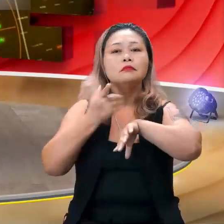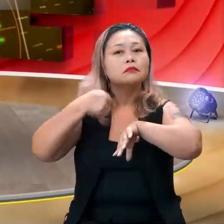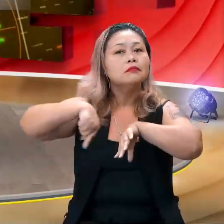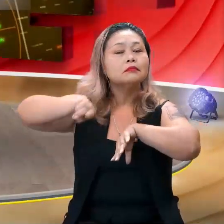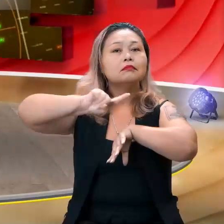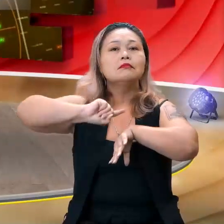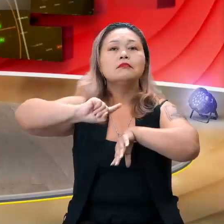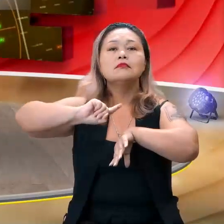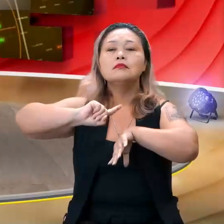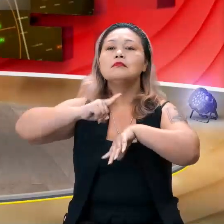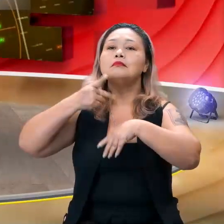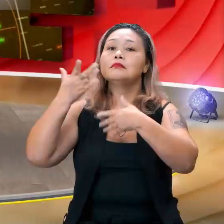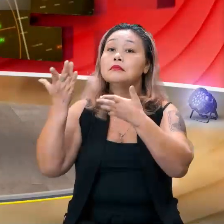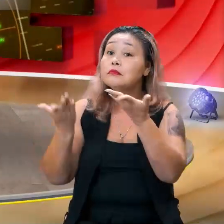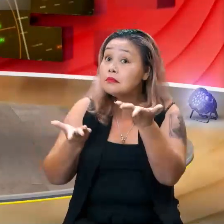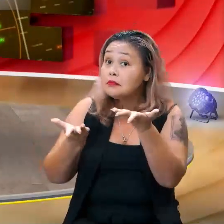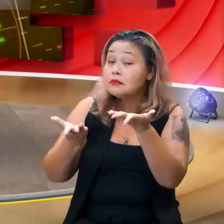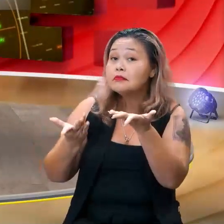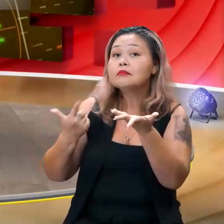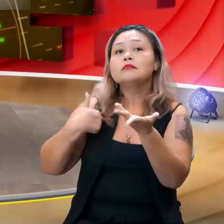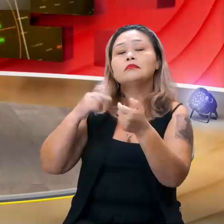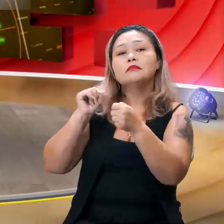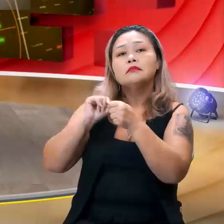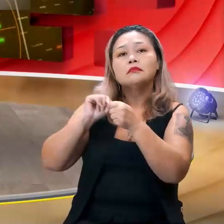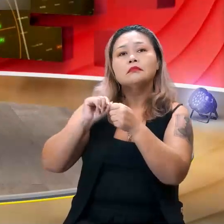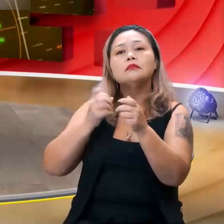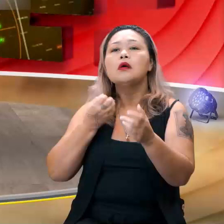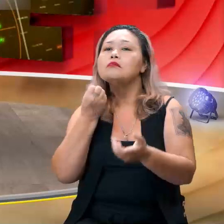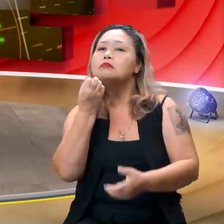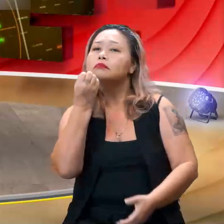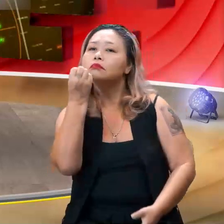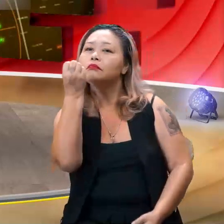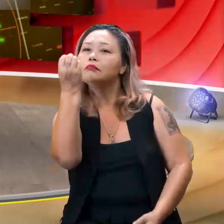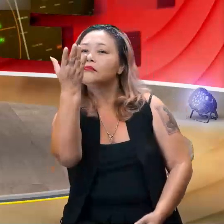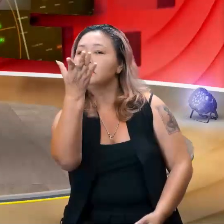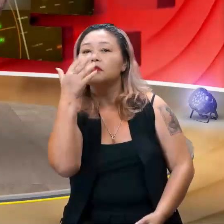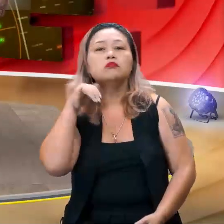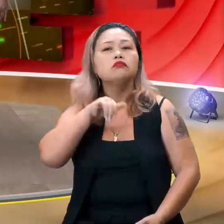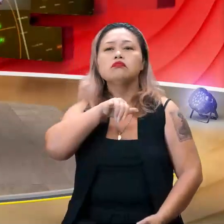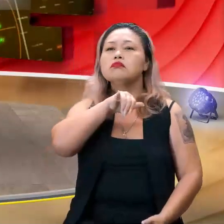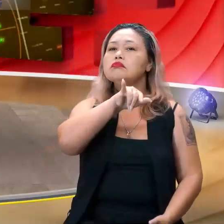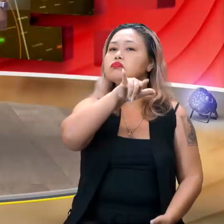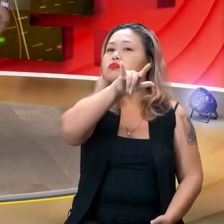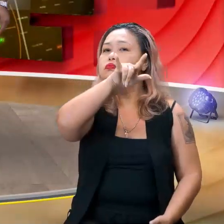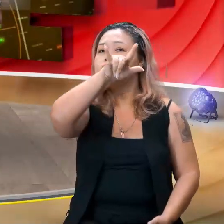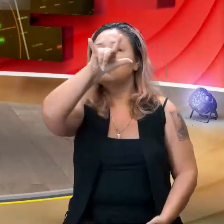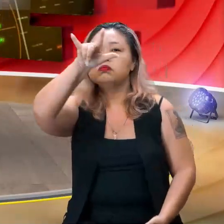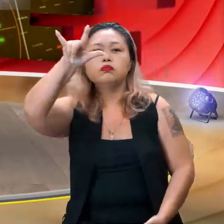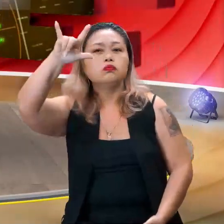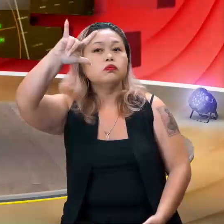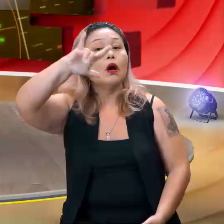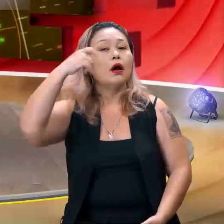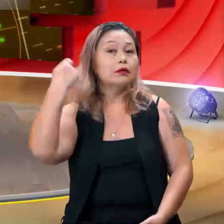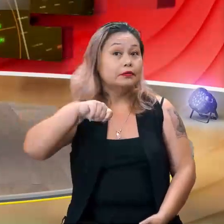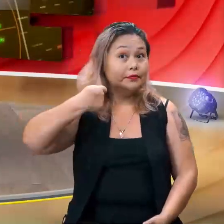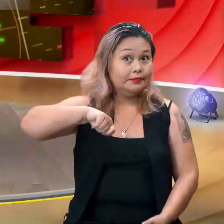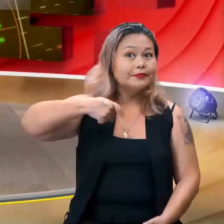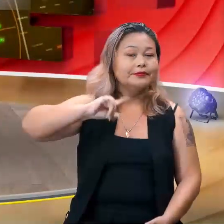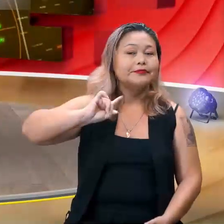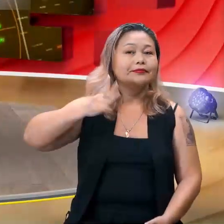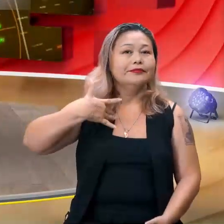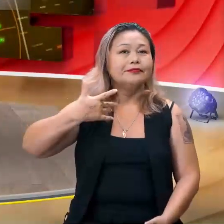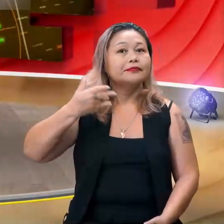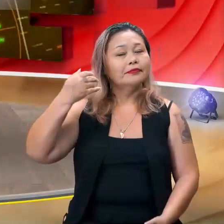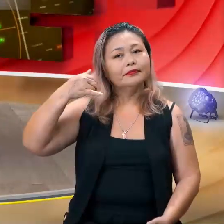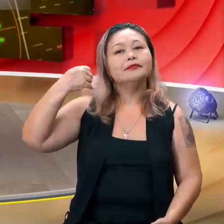com base nisso, você já fez alguma viagem de avião? Tô precisando viagem agora. Viagem de avião. Ah?